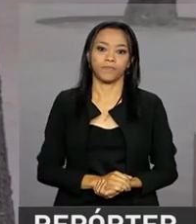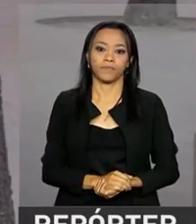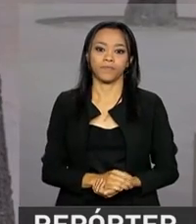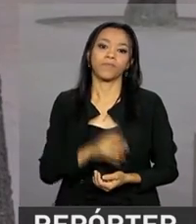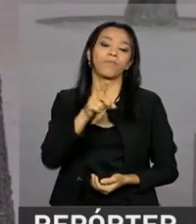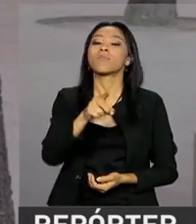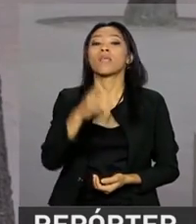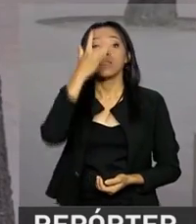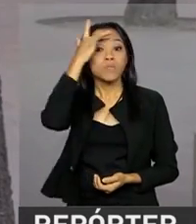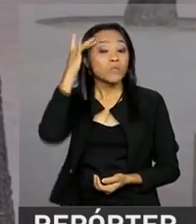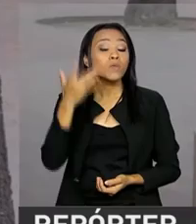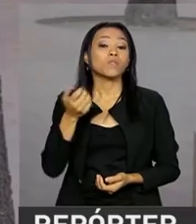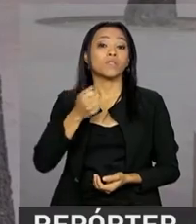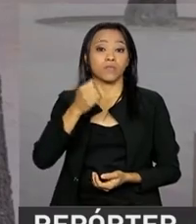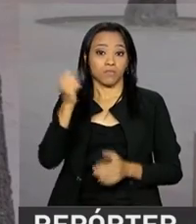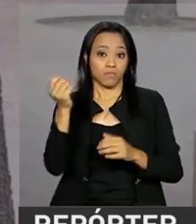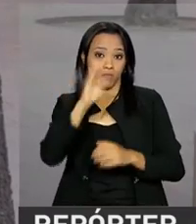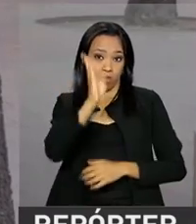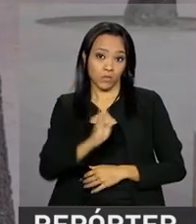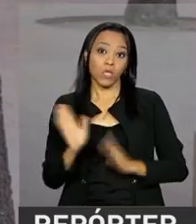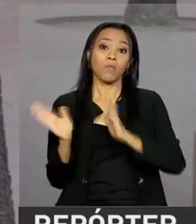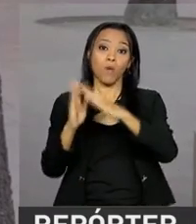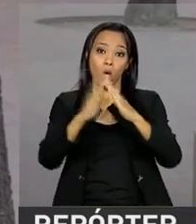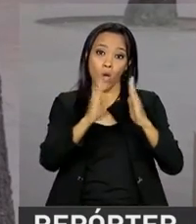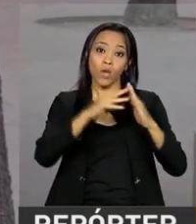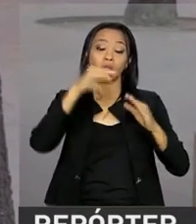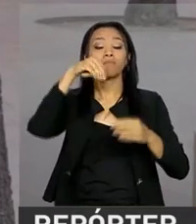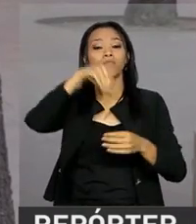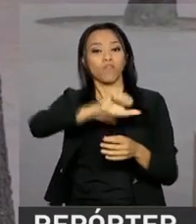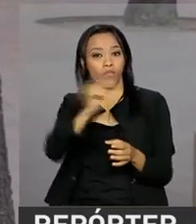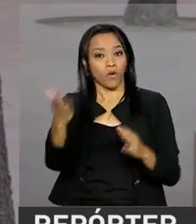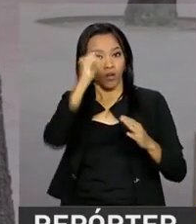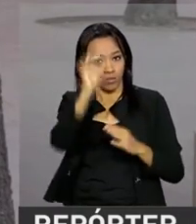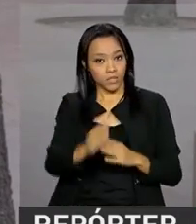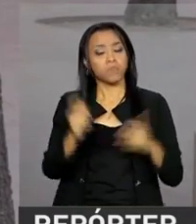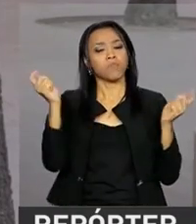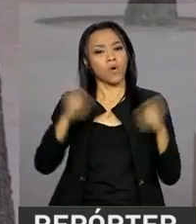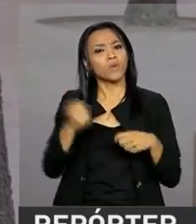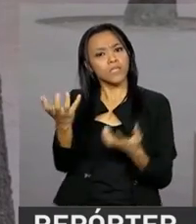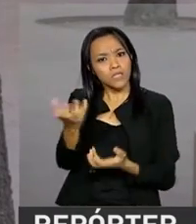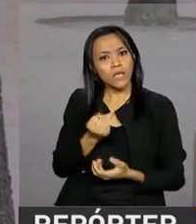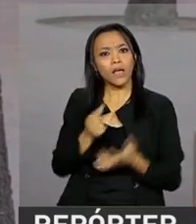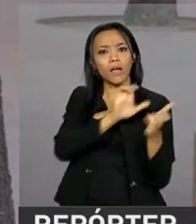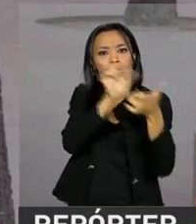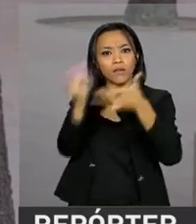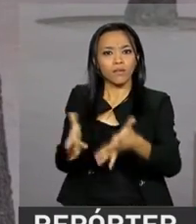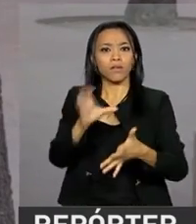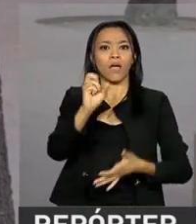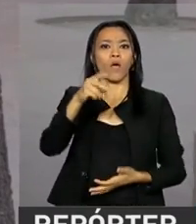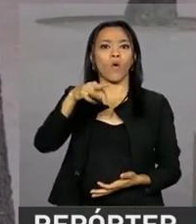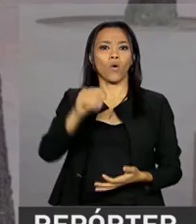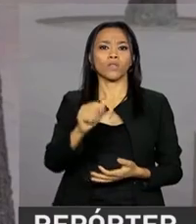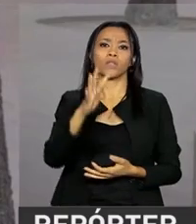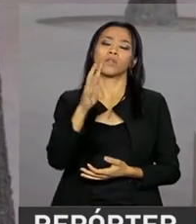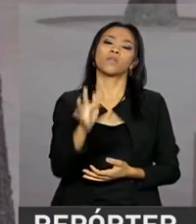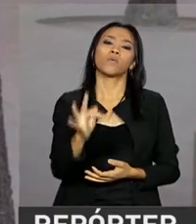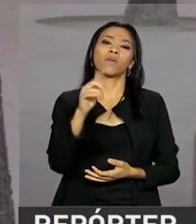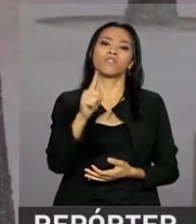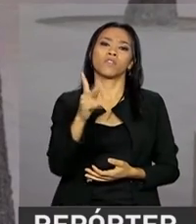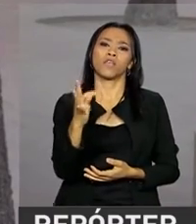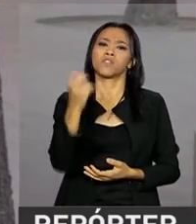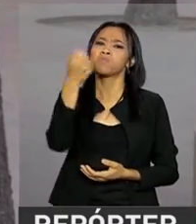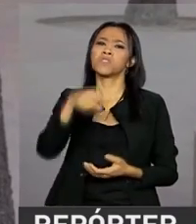brasileiros que moram no exterior também têm direito a sacar o saldo dessas contas inativas fgts sem precisar retornar ao país